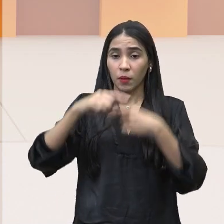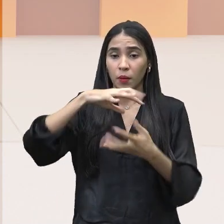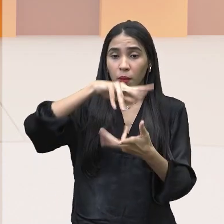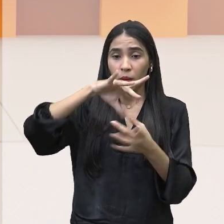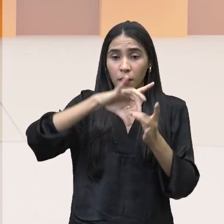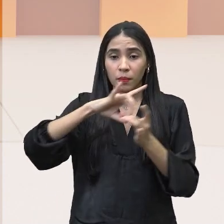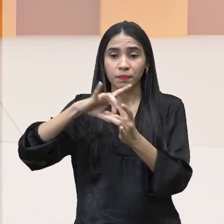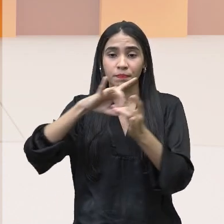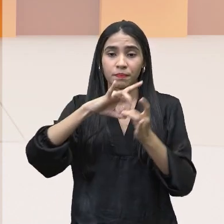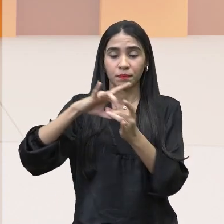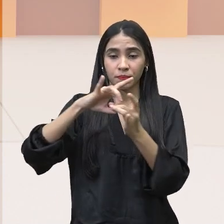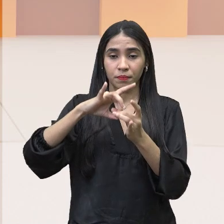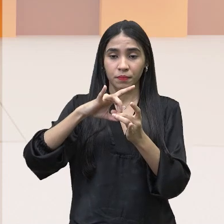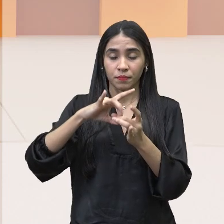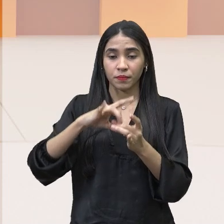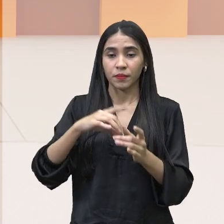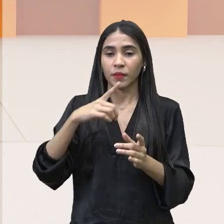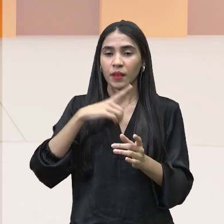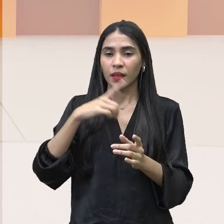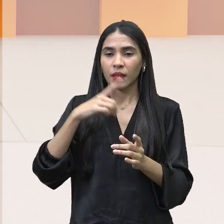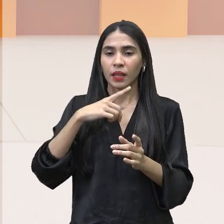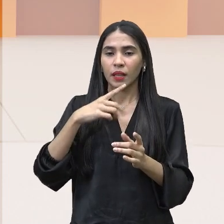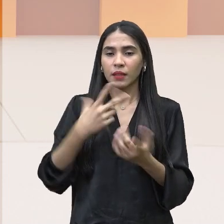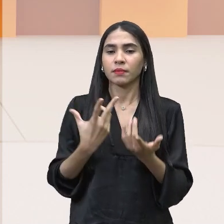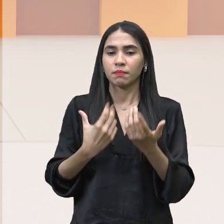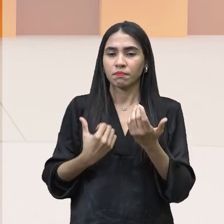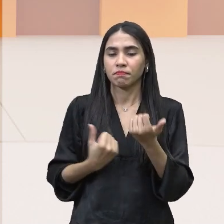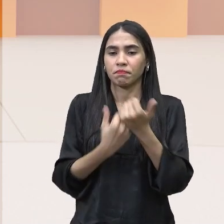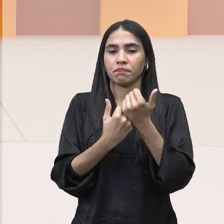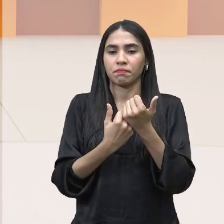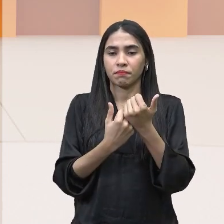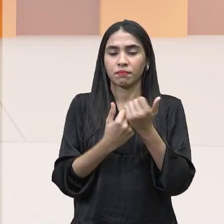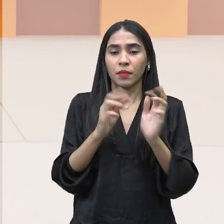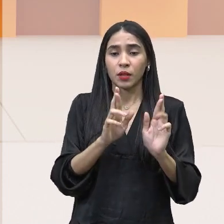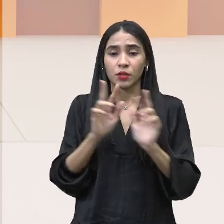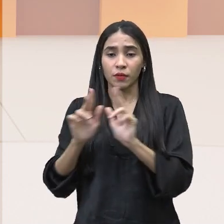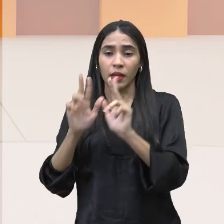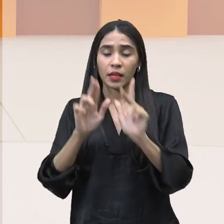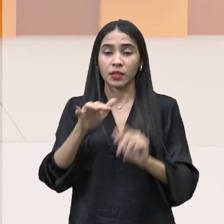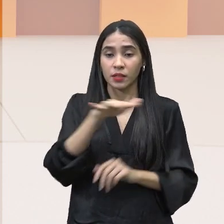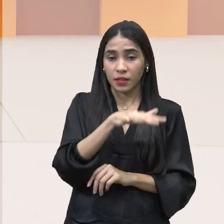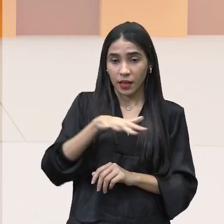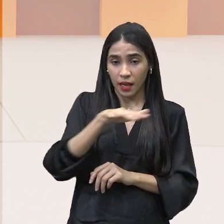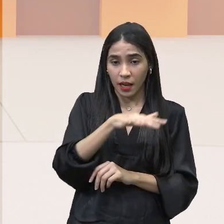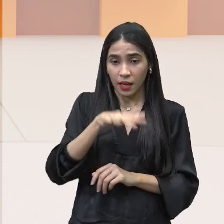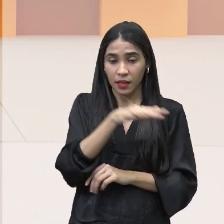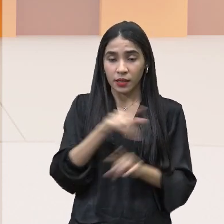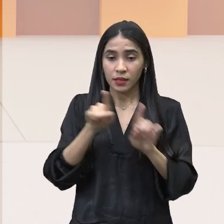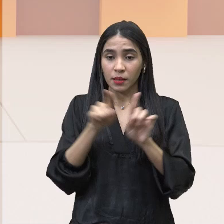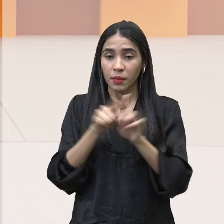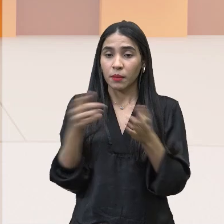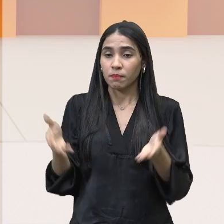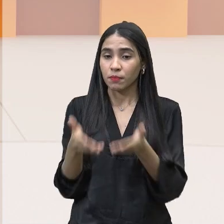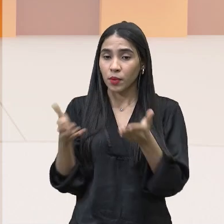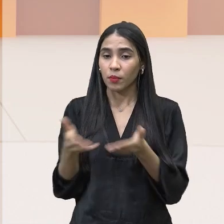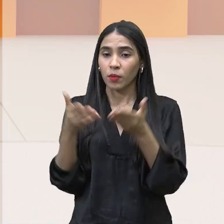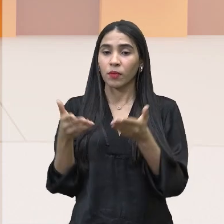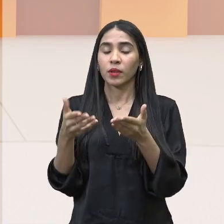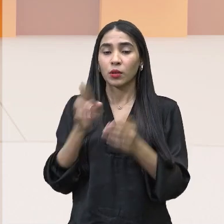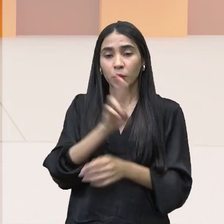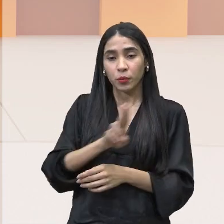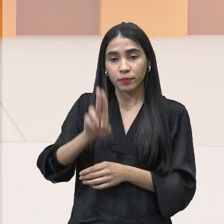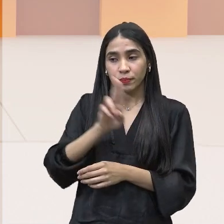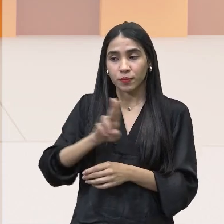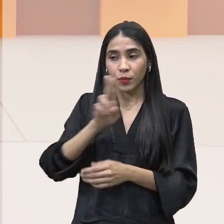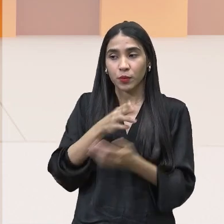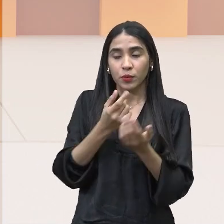global tem intensificado as diferenças regionais e promovido o consumismo.